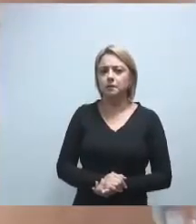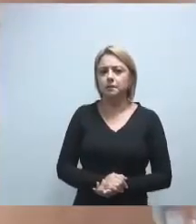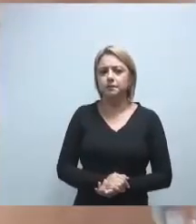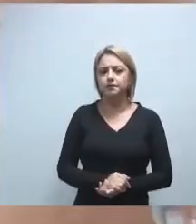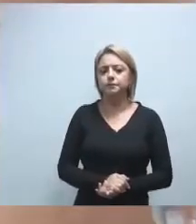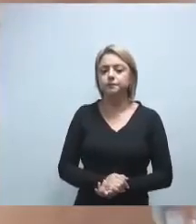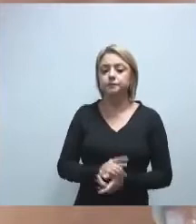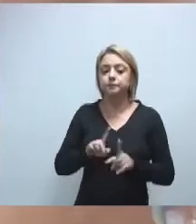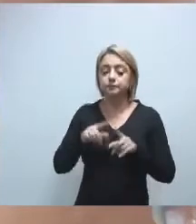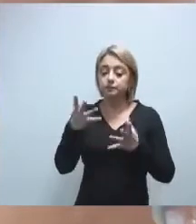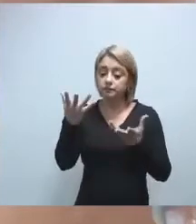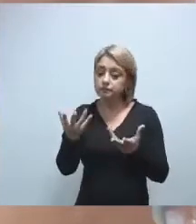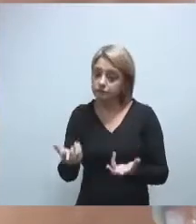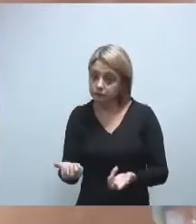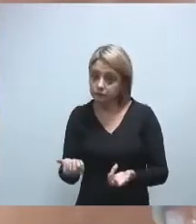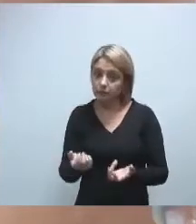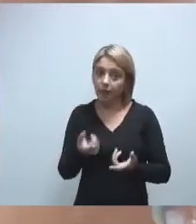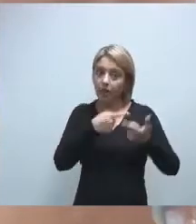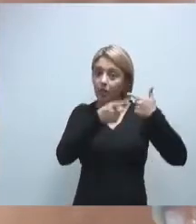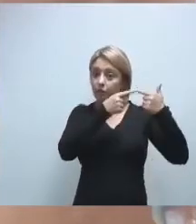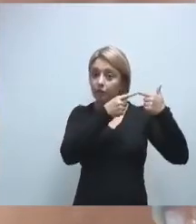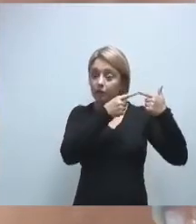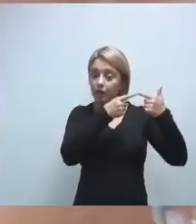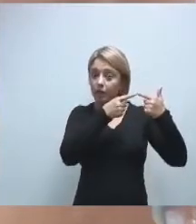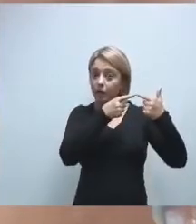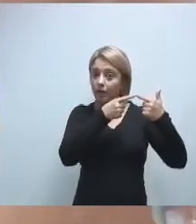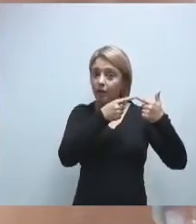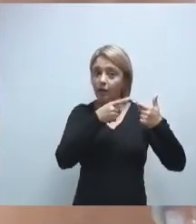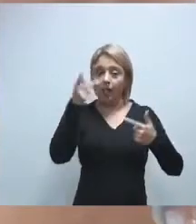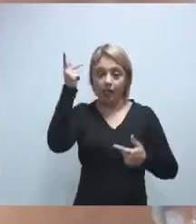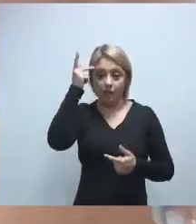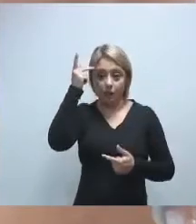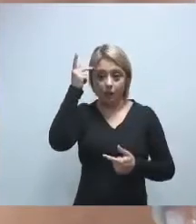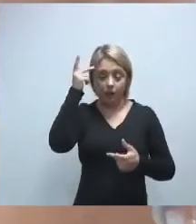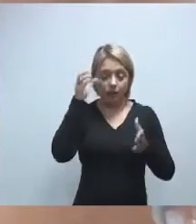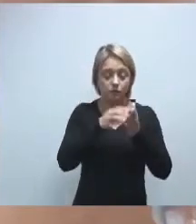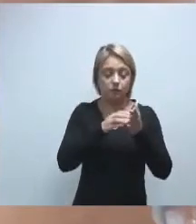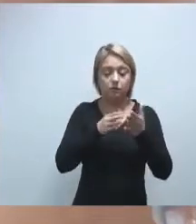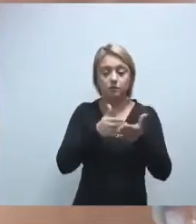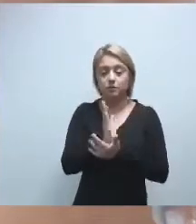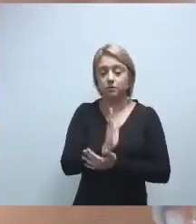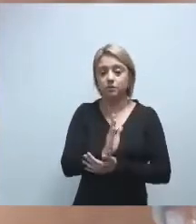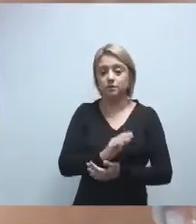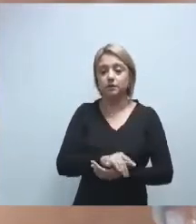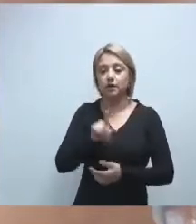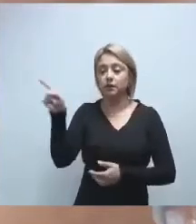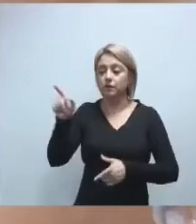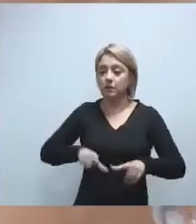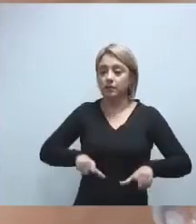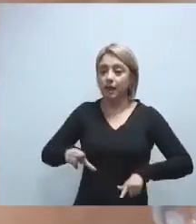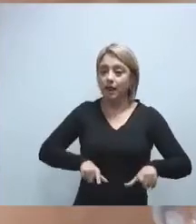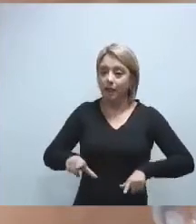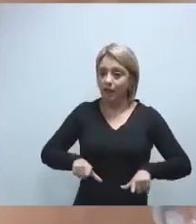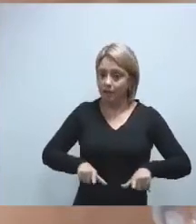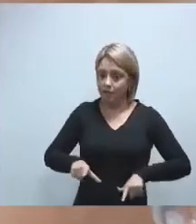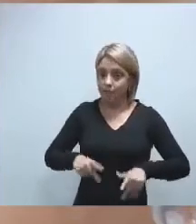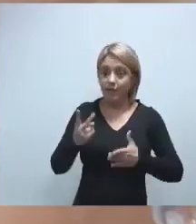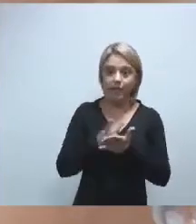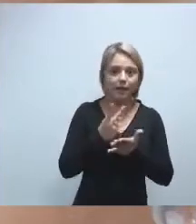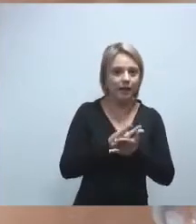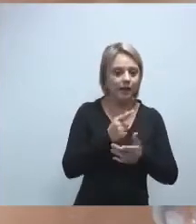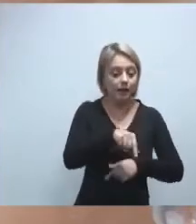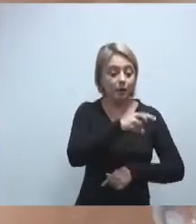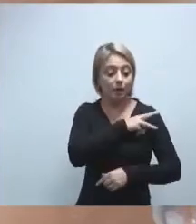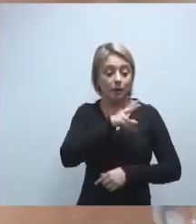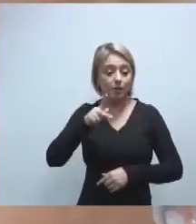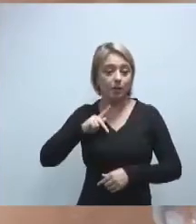mas vamos deixar voltar então a são paulo fiz o concurso e fui pra lá enganador porque eu pensei que